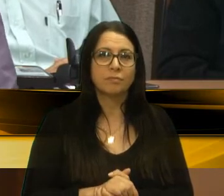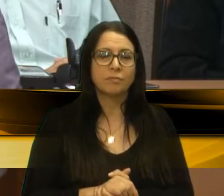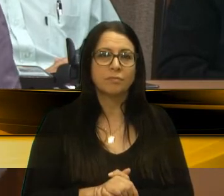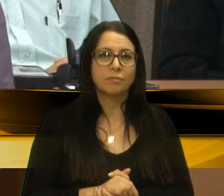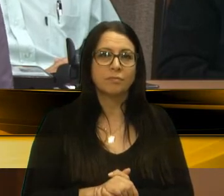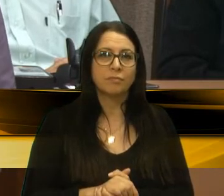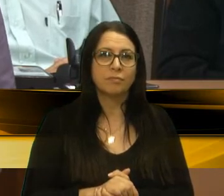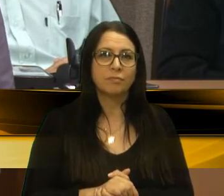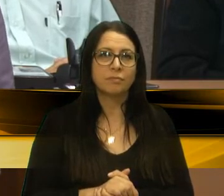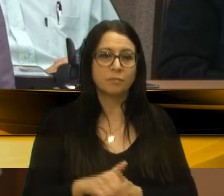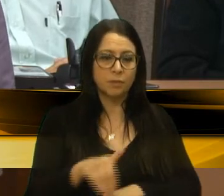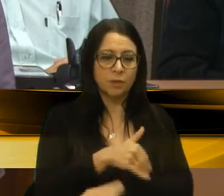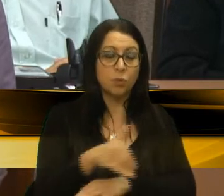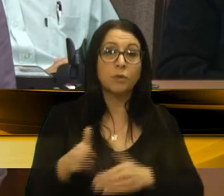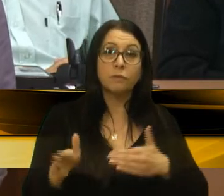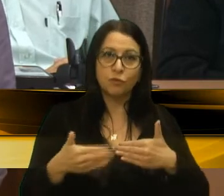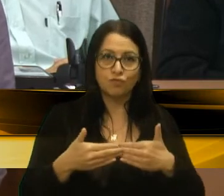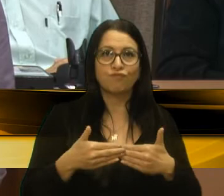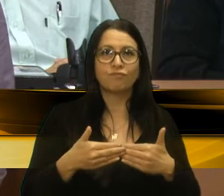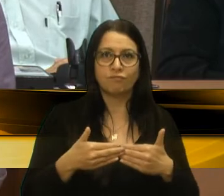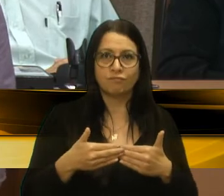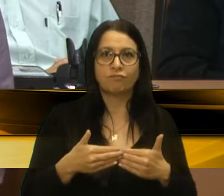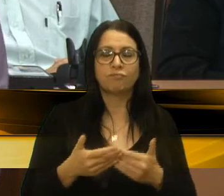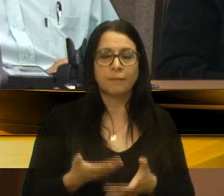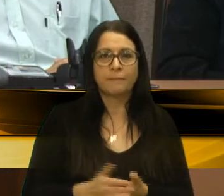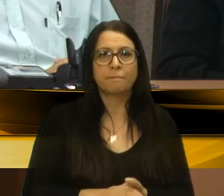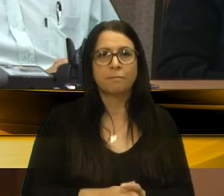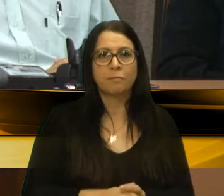por a rodovia está fechada. E